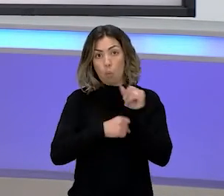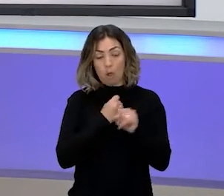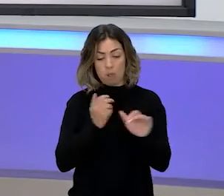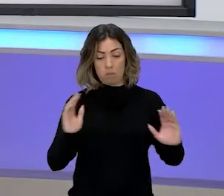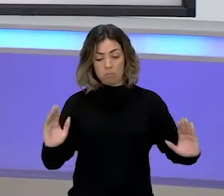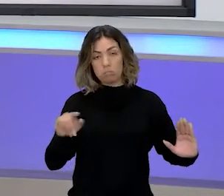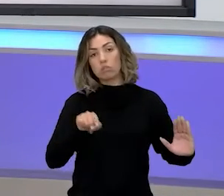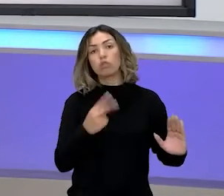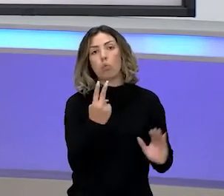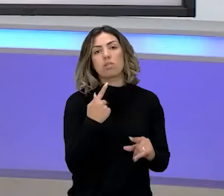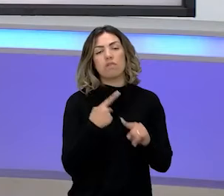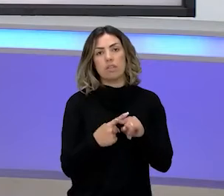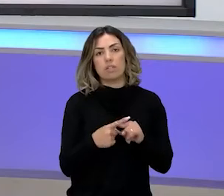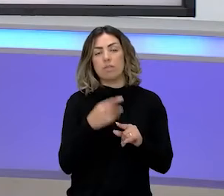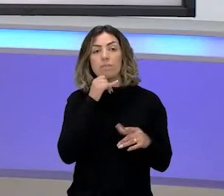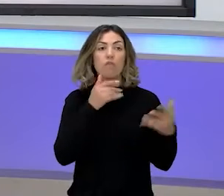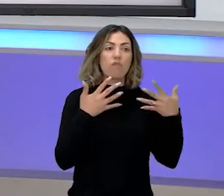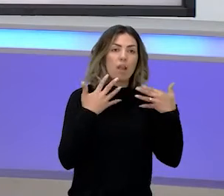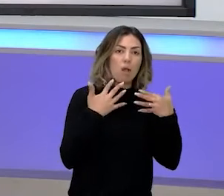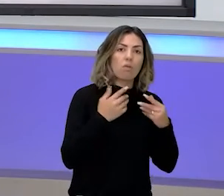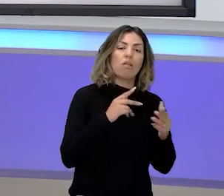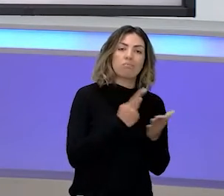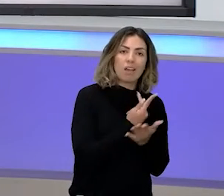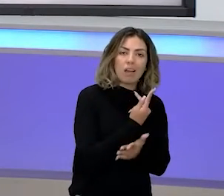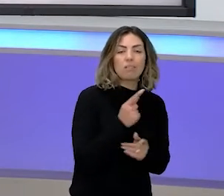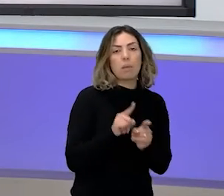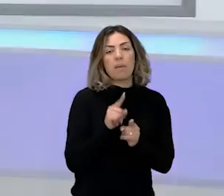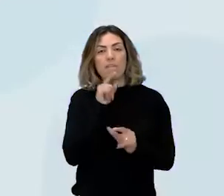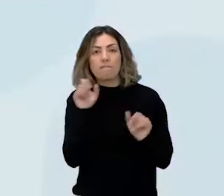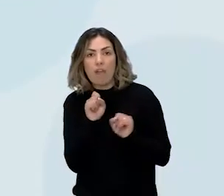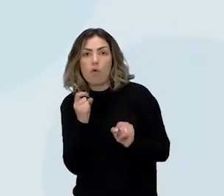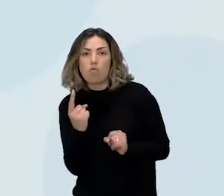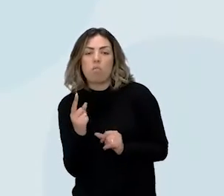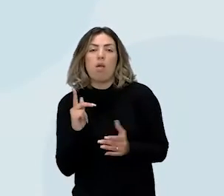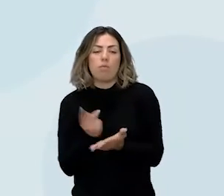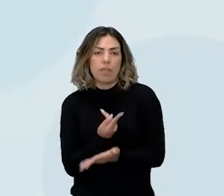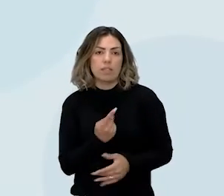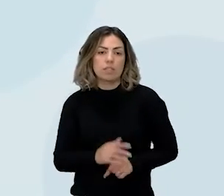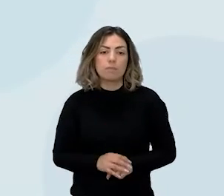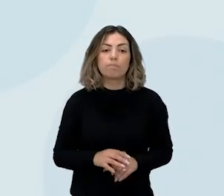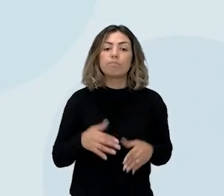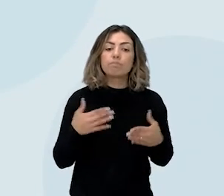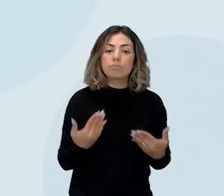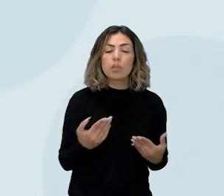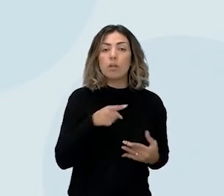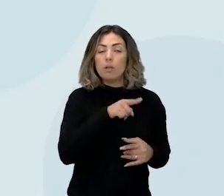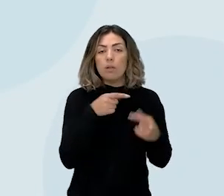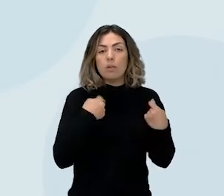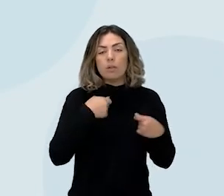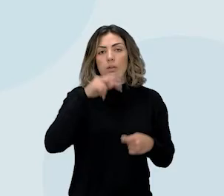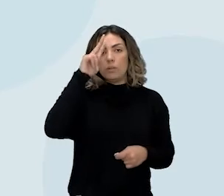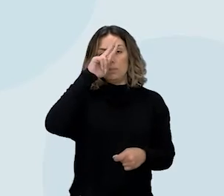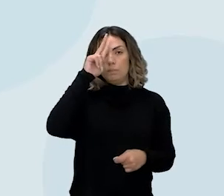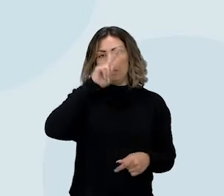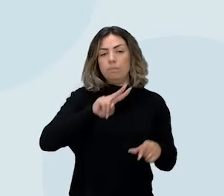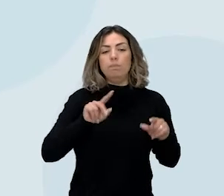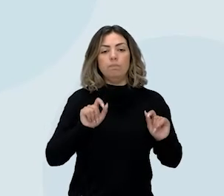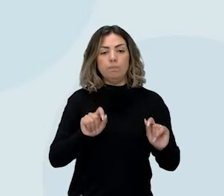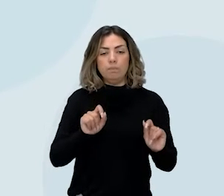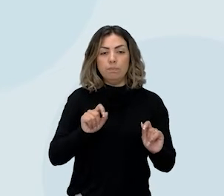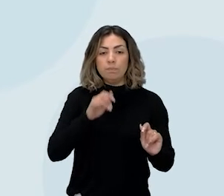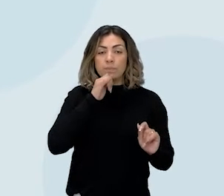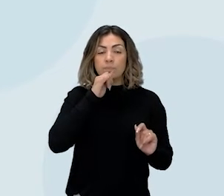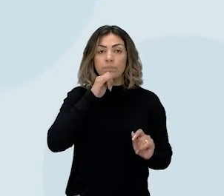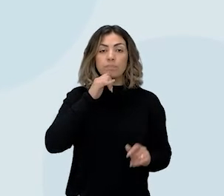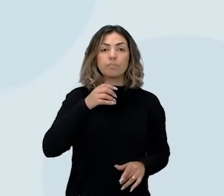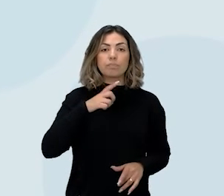bom? Uma no verão, uma no inverno, tá? E aí, se você tem que lembrar também que é sempre o contrário entre